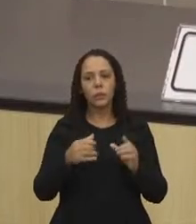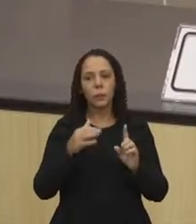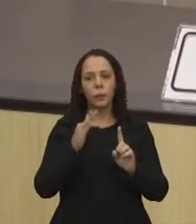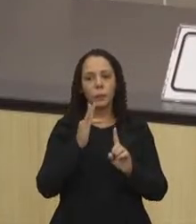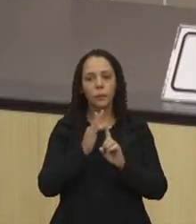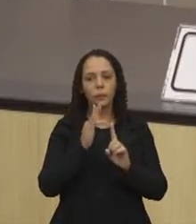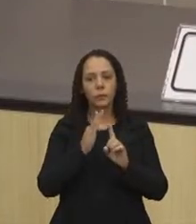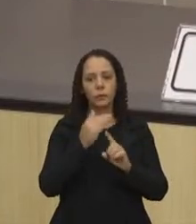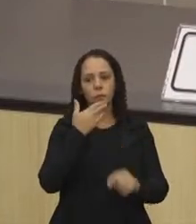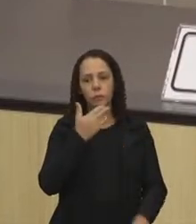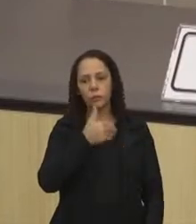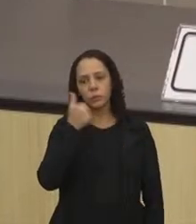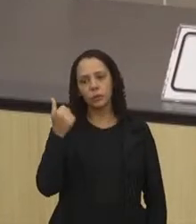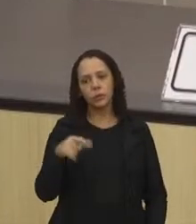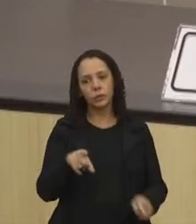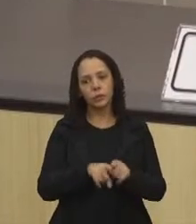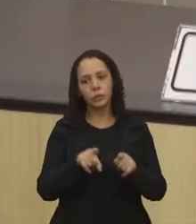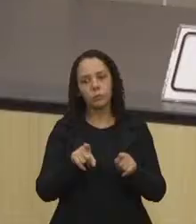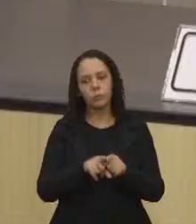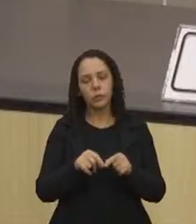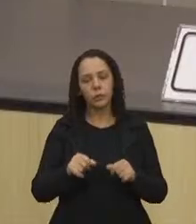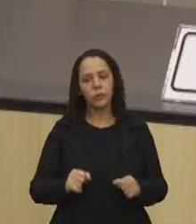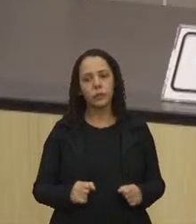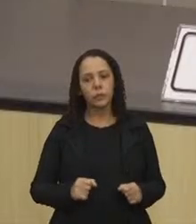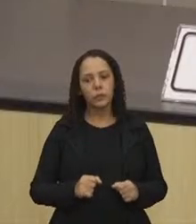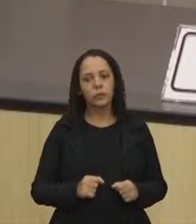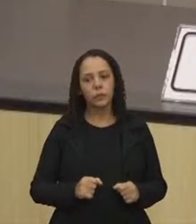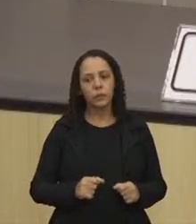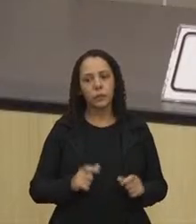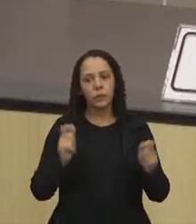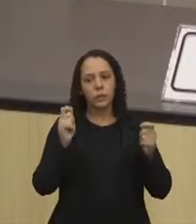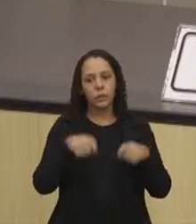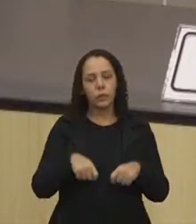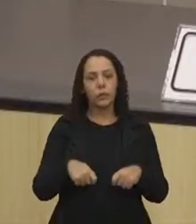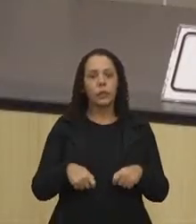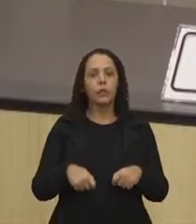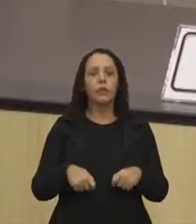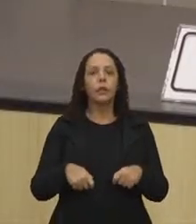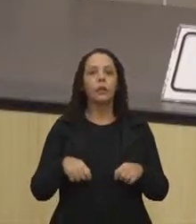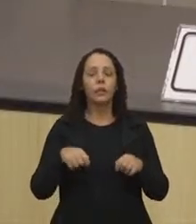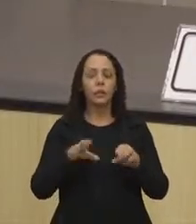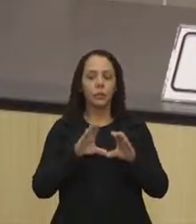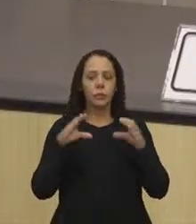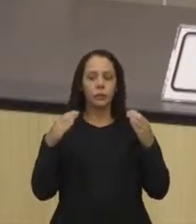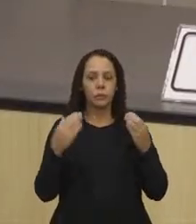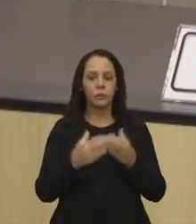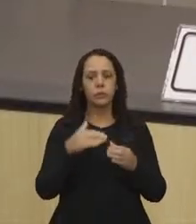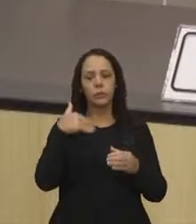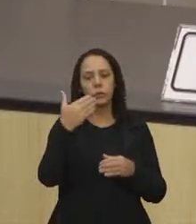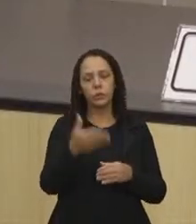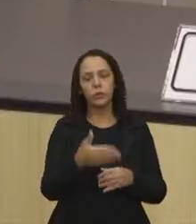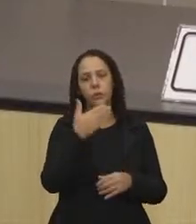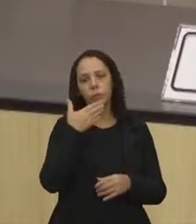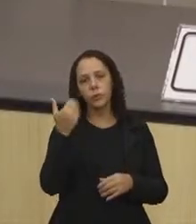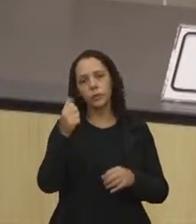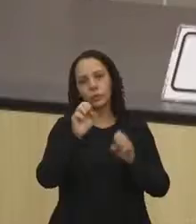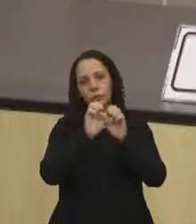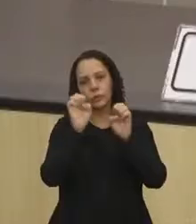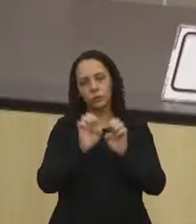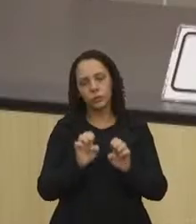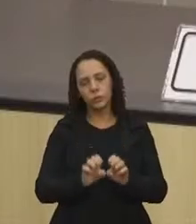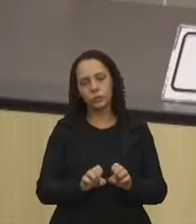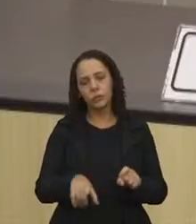com isso melhorias também, né, possibilidades para a comunidade externa, melhorias de infraestrutura,